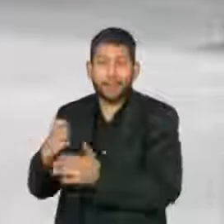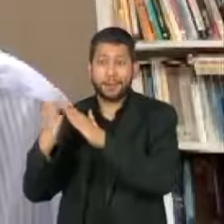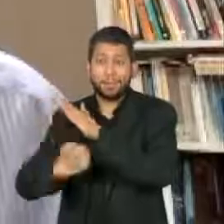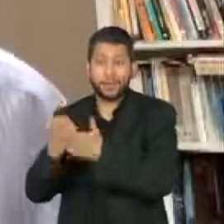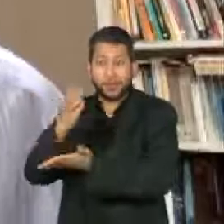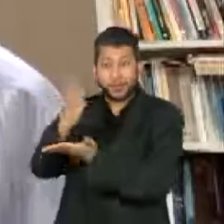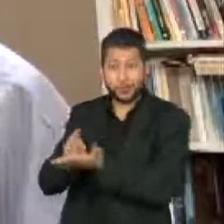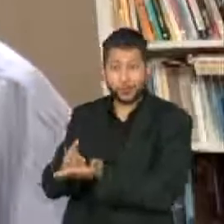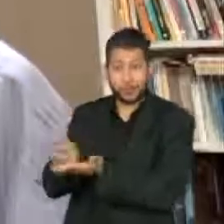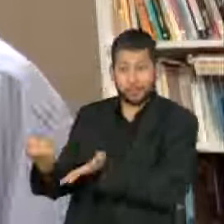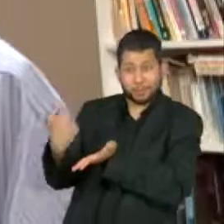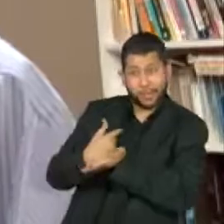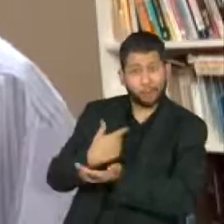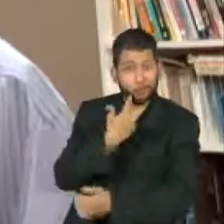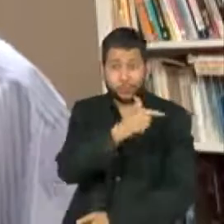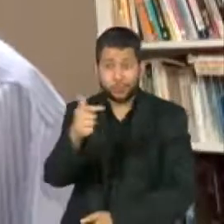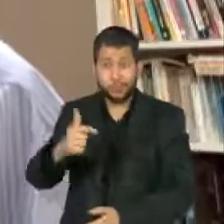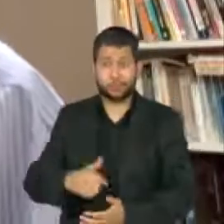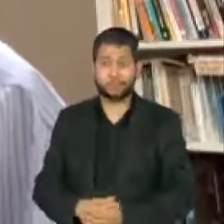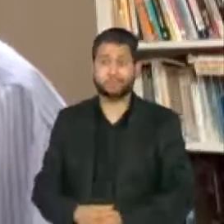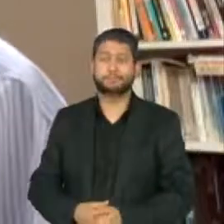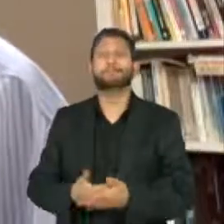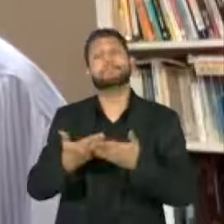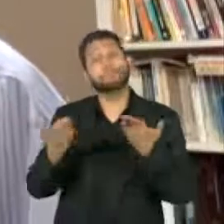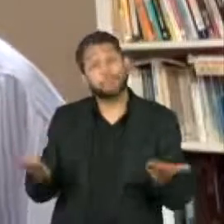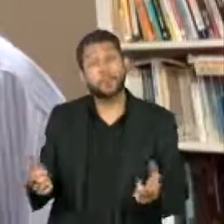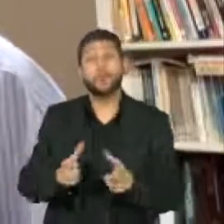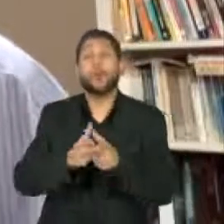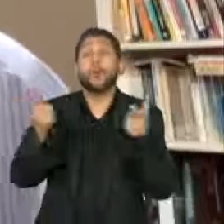passagem. O grande crescimento